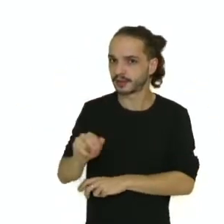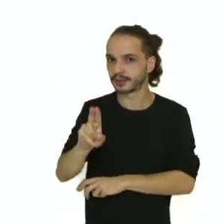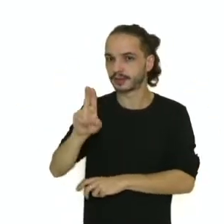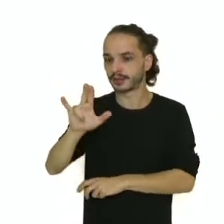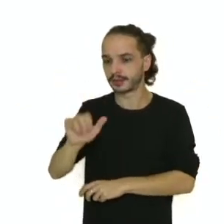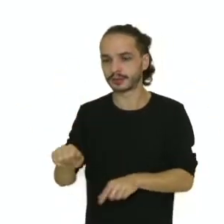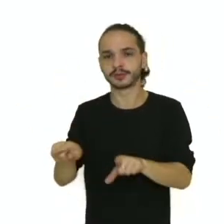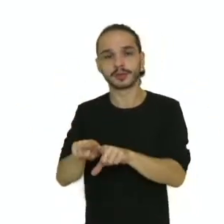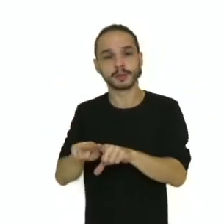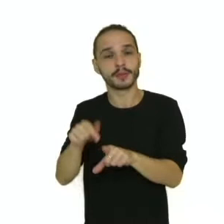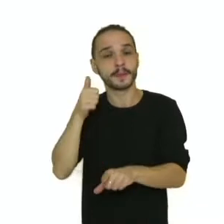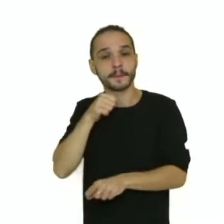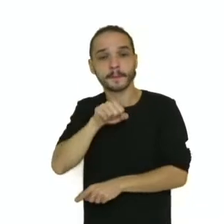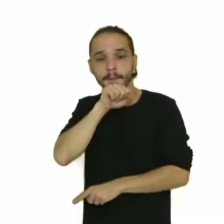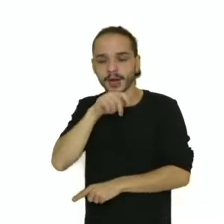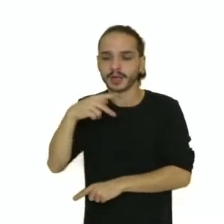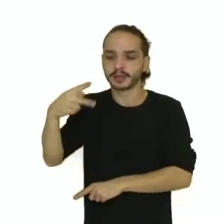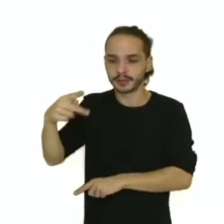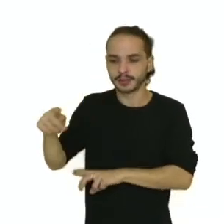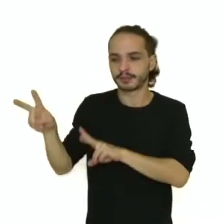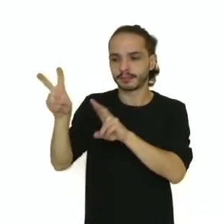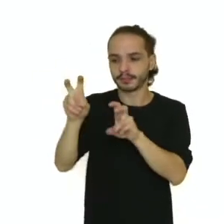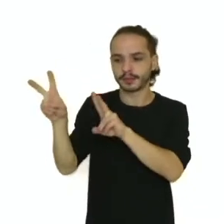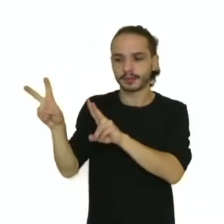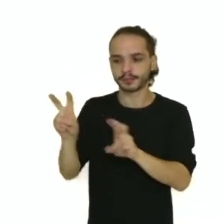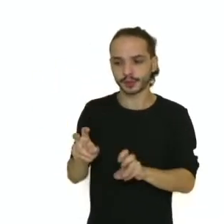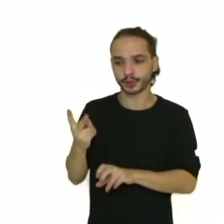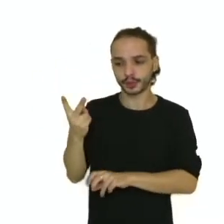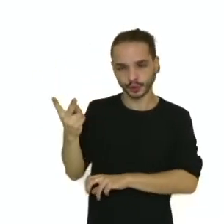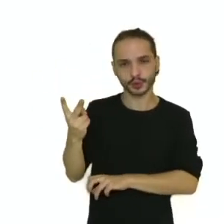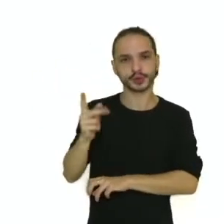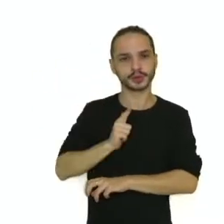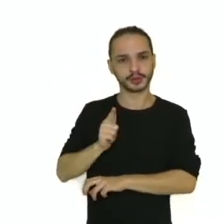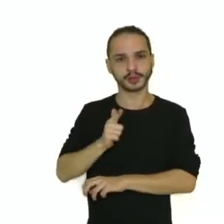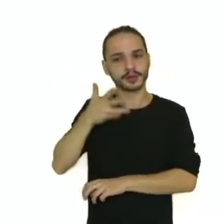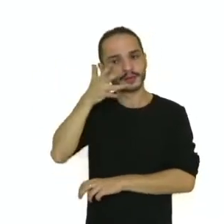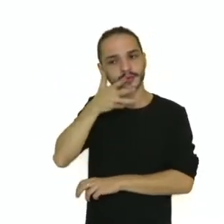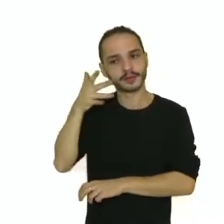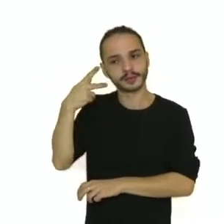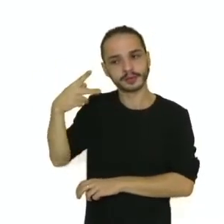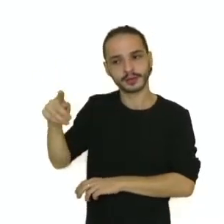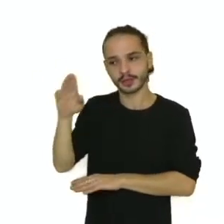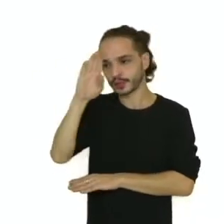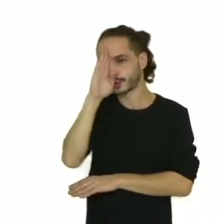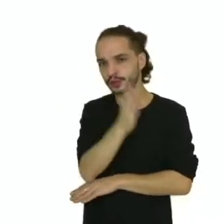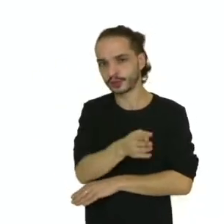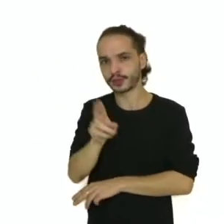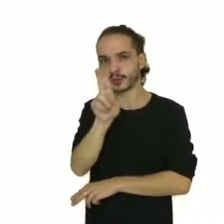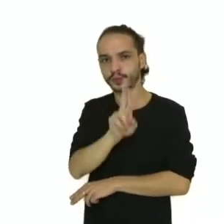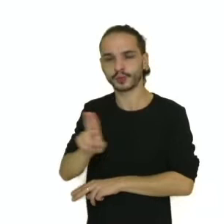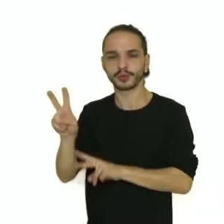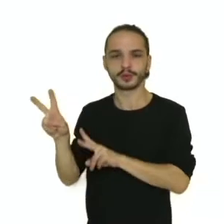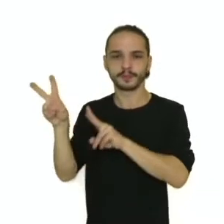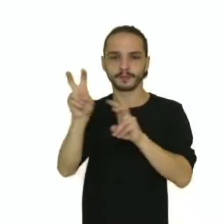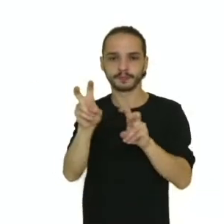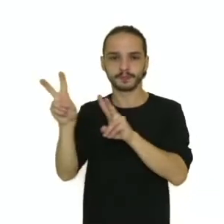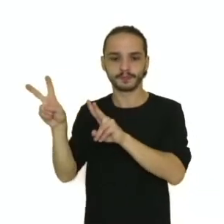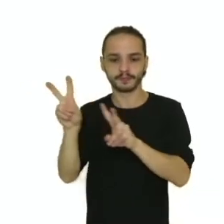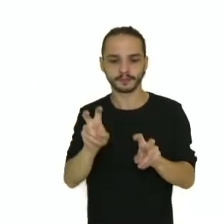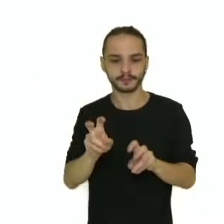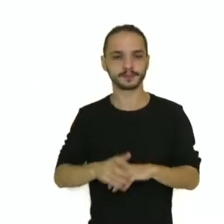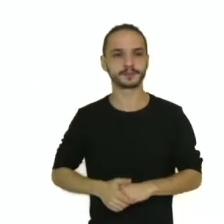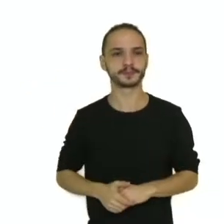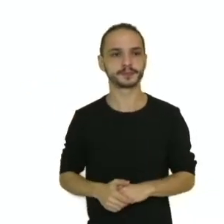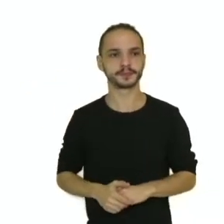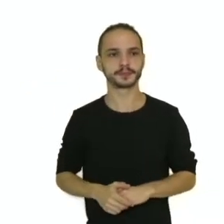Rosa Maria Fernandes, que é a mãe dela, e as citações, as falas delas, ou seja, o discurso direto marcado pelo uso das aspas, né? Então,